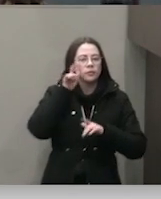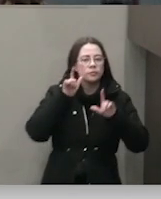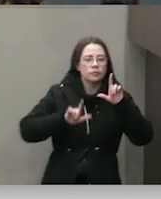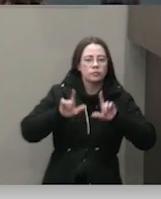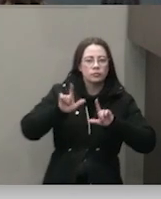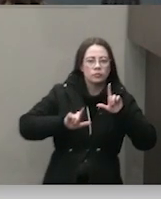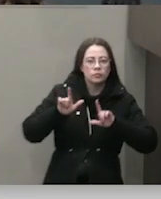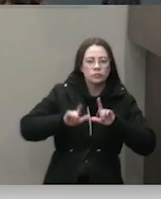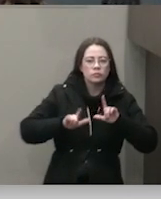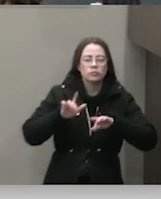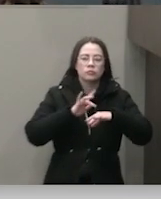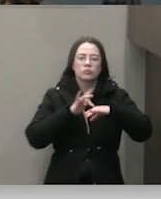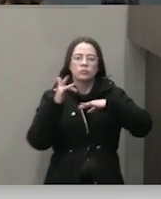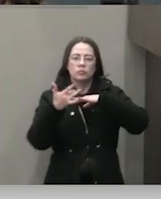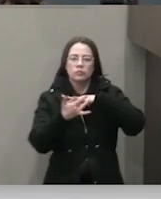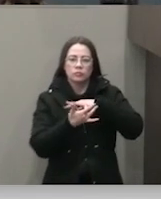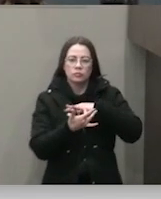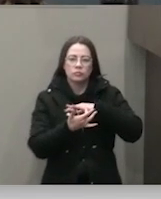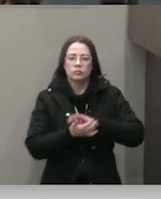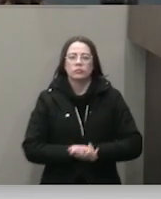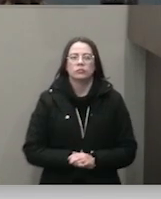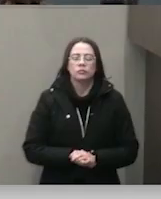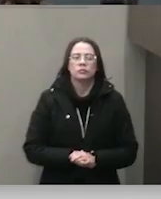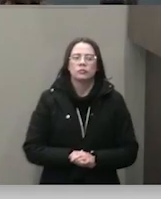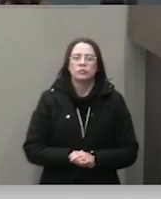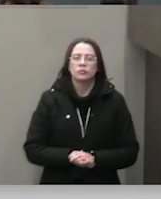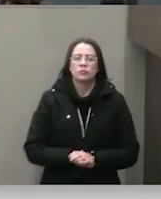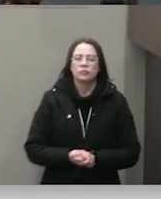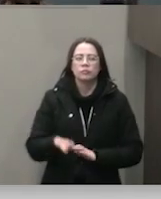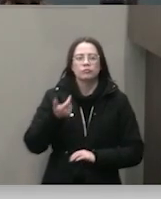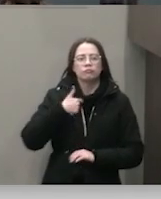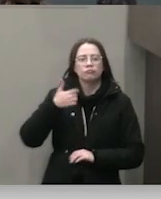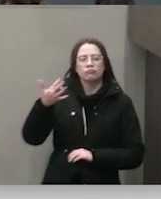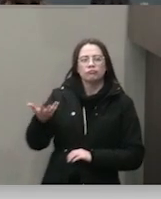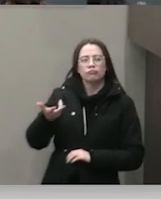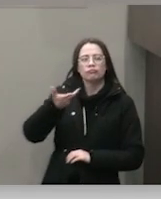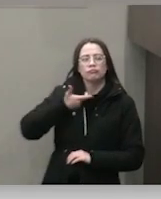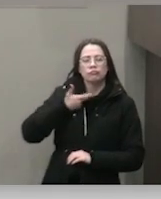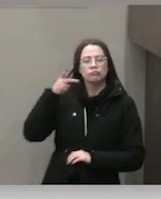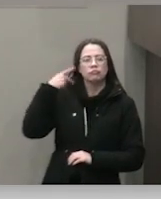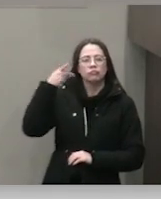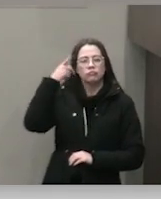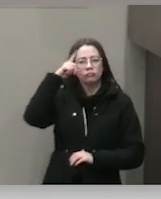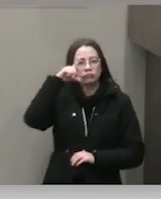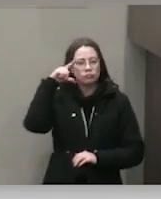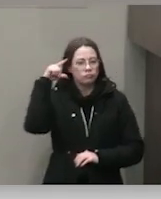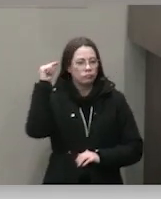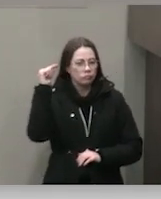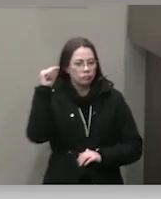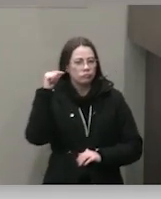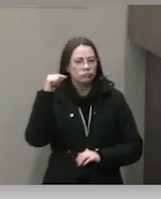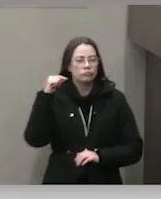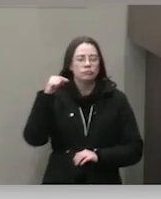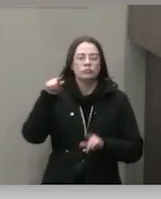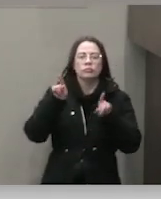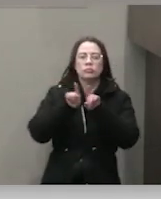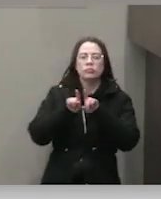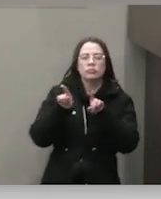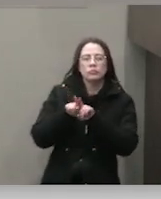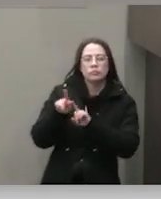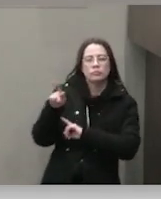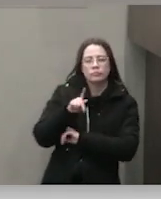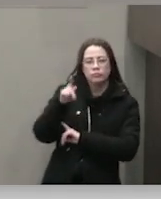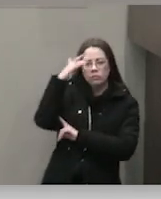TV Câmara e pelas redes sociais. Bom, eu recebi, vereadora Regina e vereador Piereto, que são